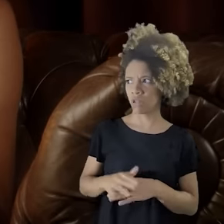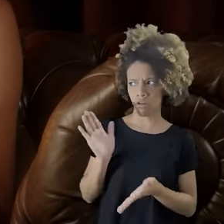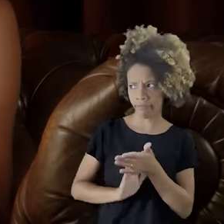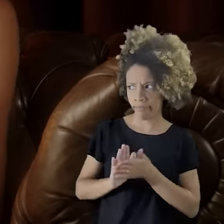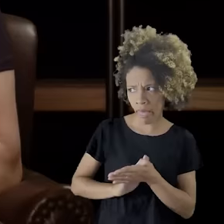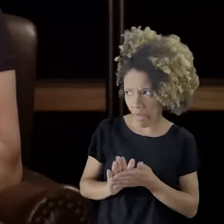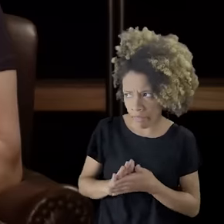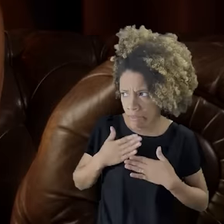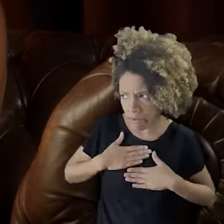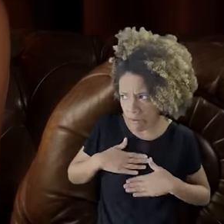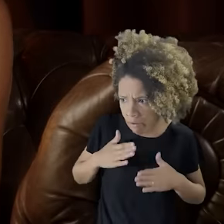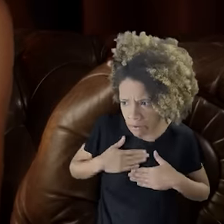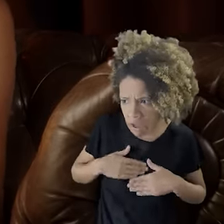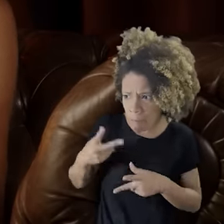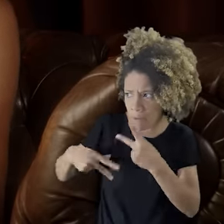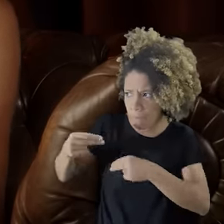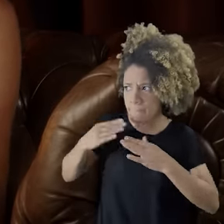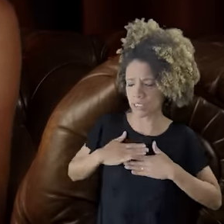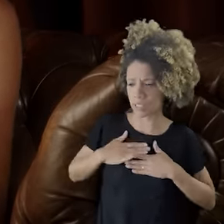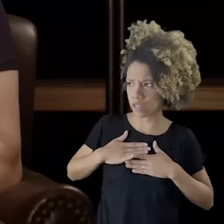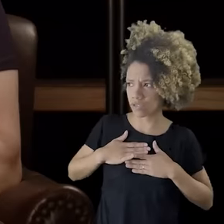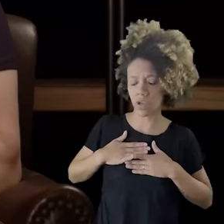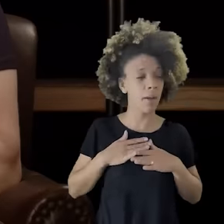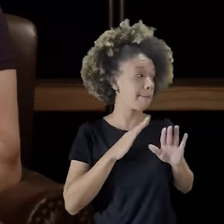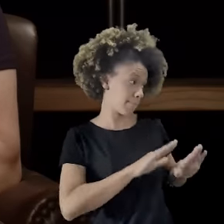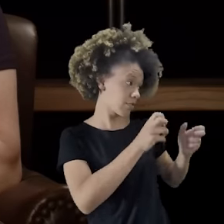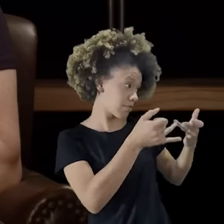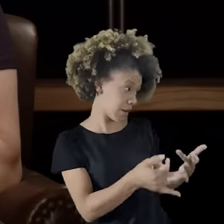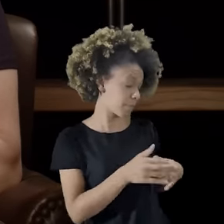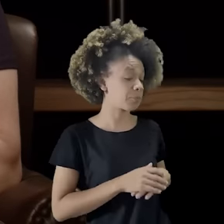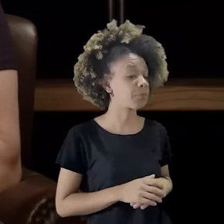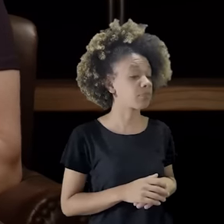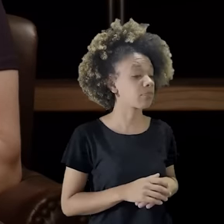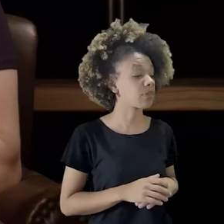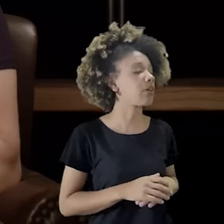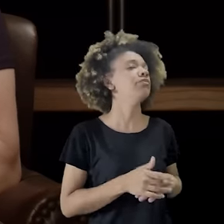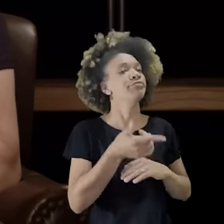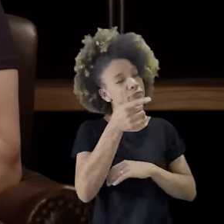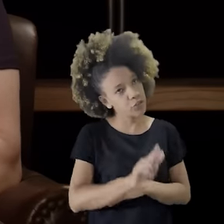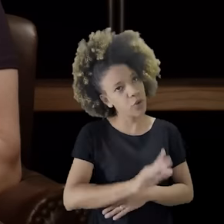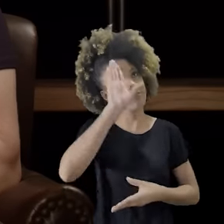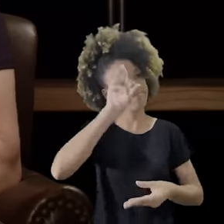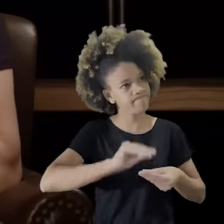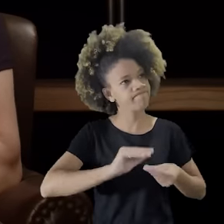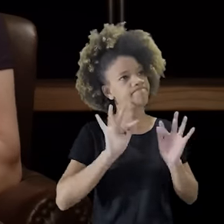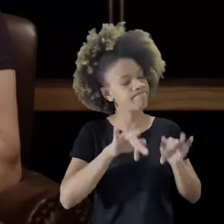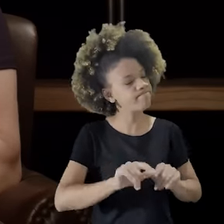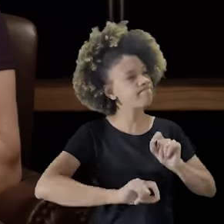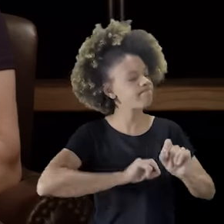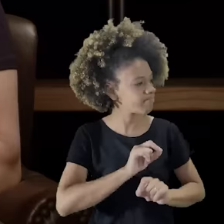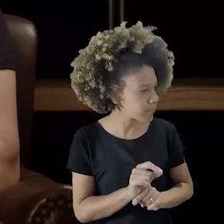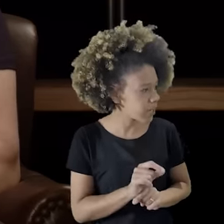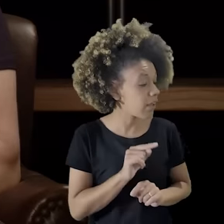nada tô falando do presente que eu ganhei Ah mas aquela coisa que eu vou te falar mais uma vez conclusão que eu chego